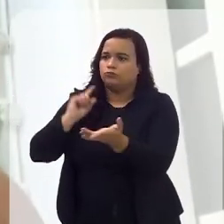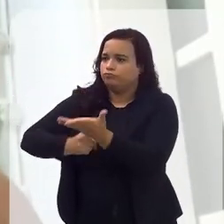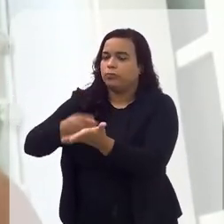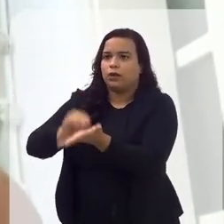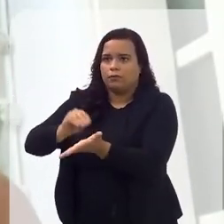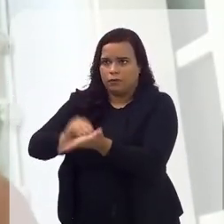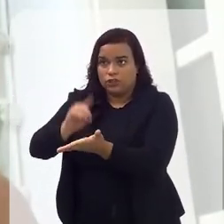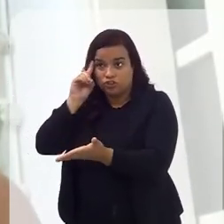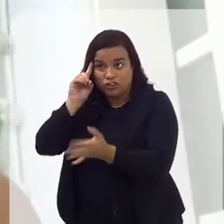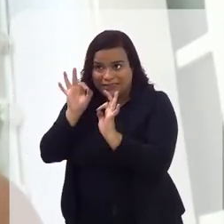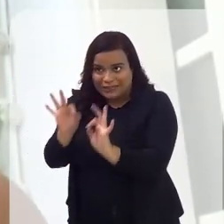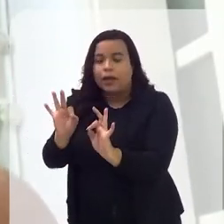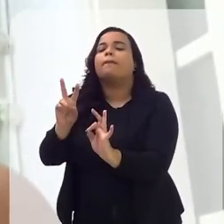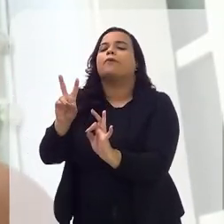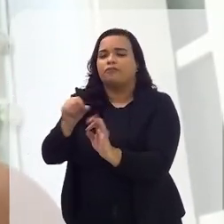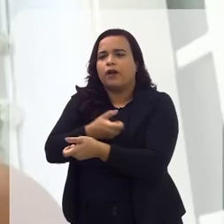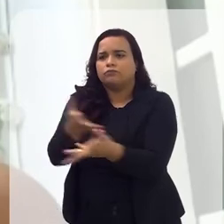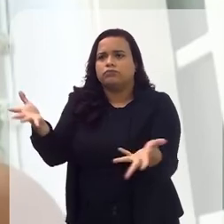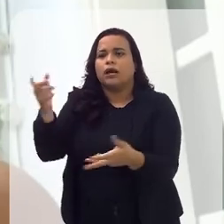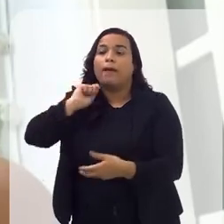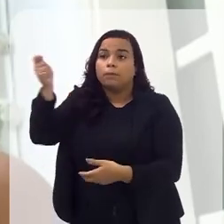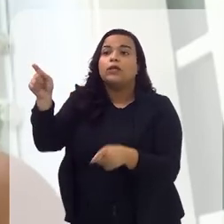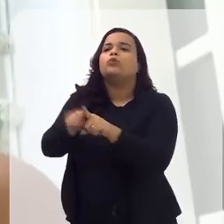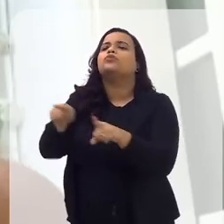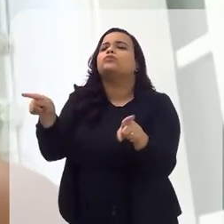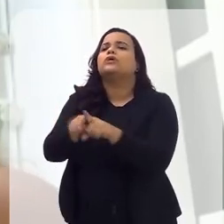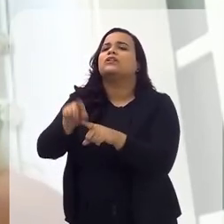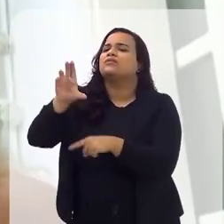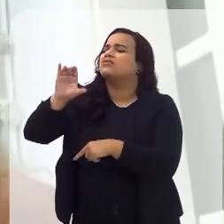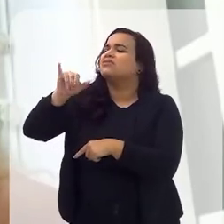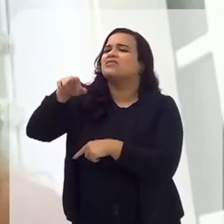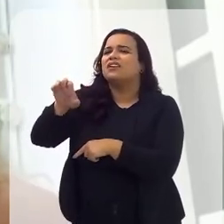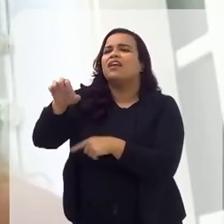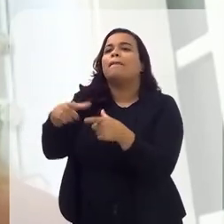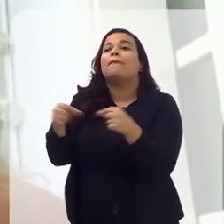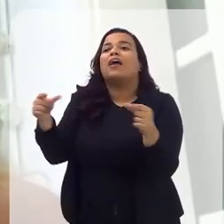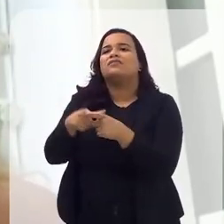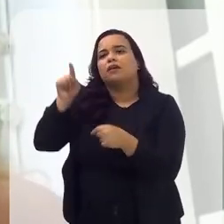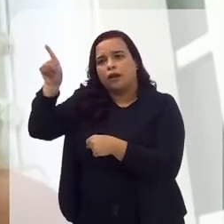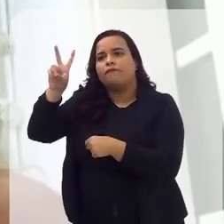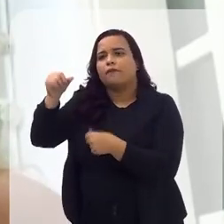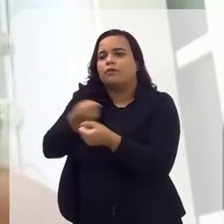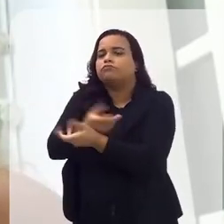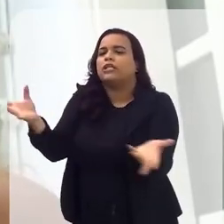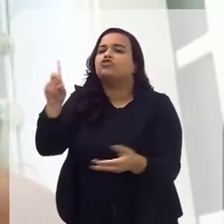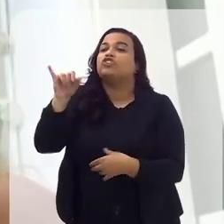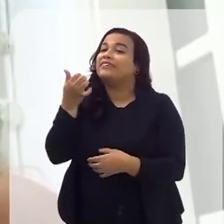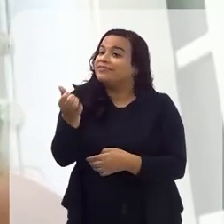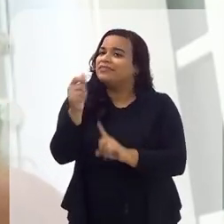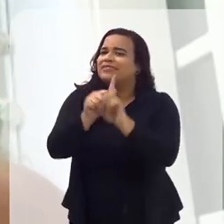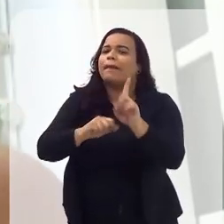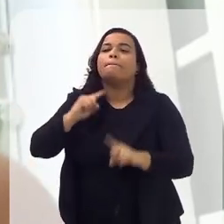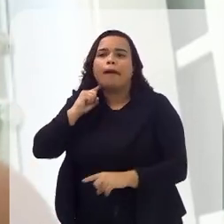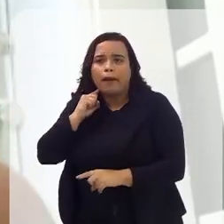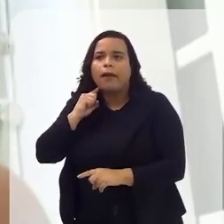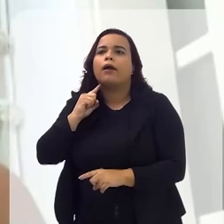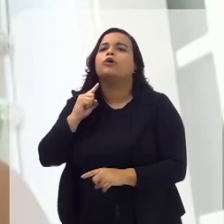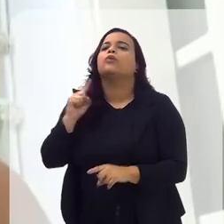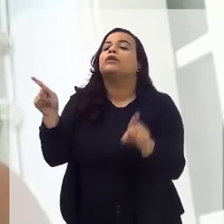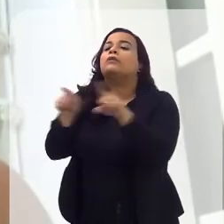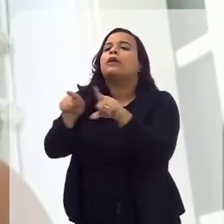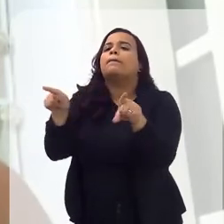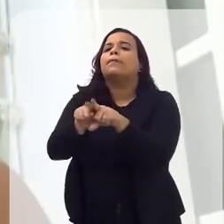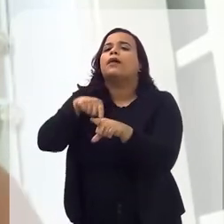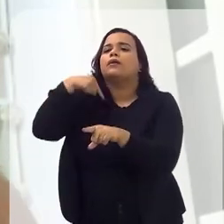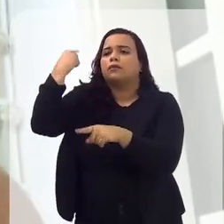fechando a data, mas a gente vai lançar lá em abril. E a gente vai lançar também no Cine Brasília, lá em Brasília, no dia 6 de maio. Depois disso, a gente